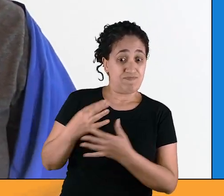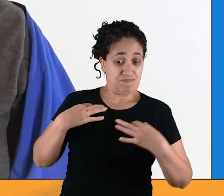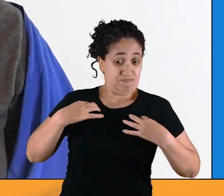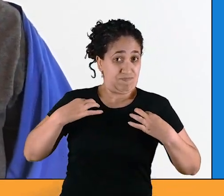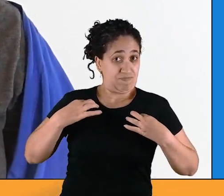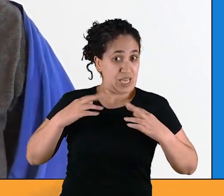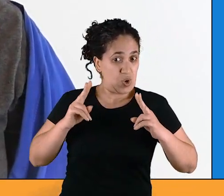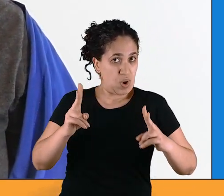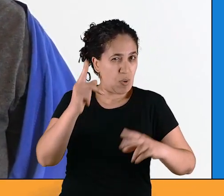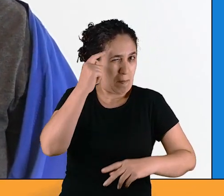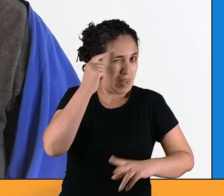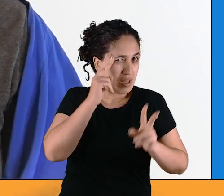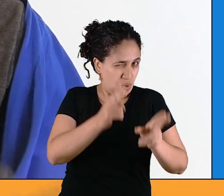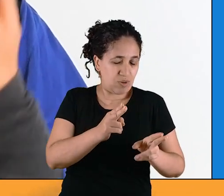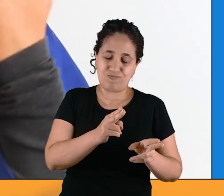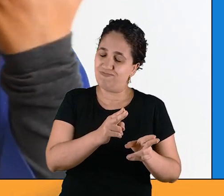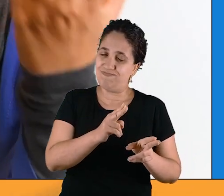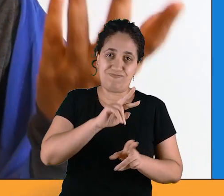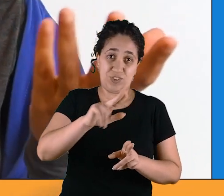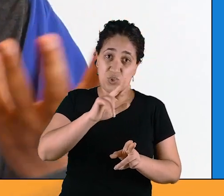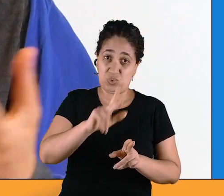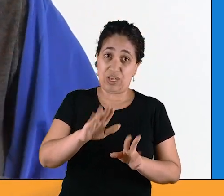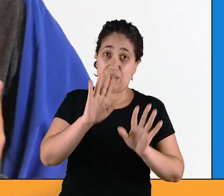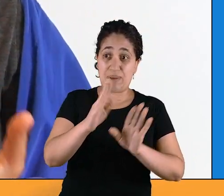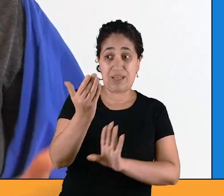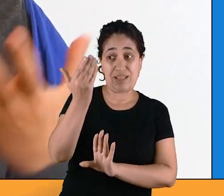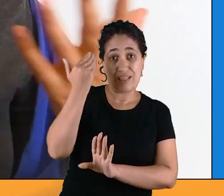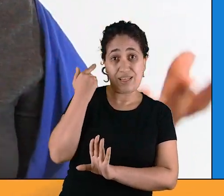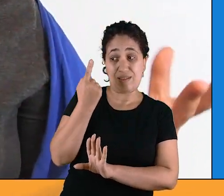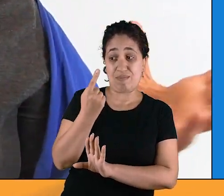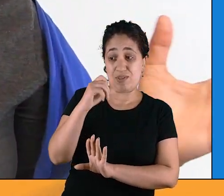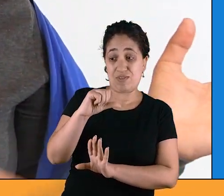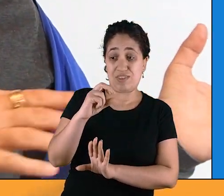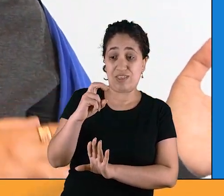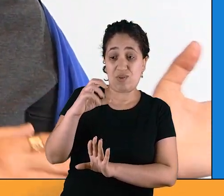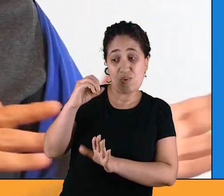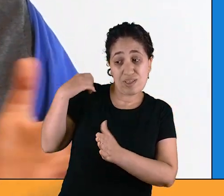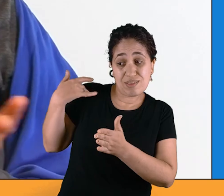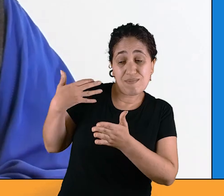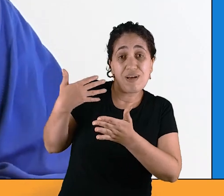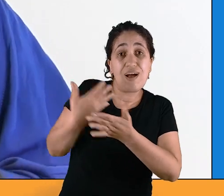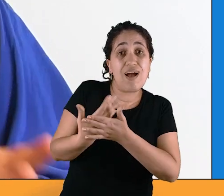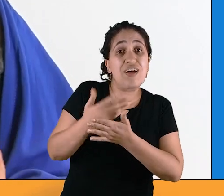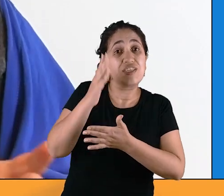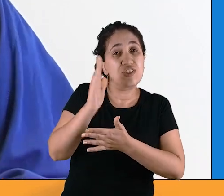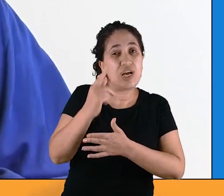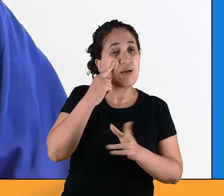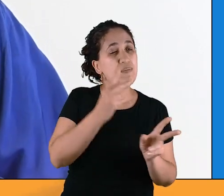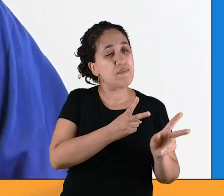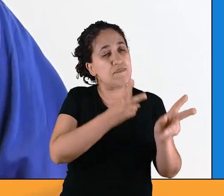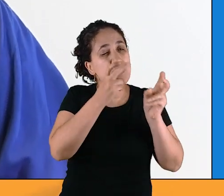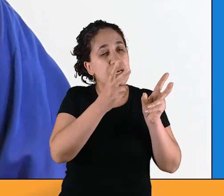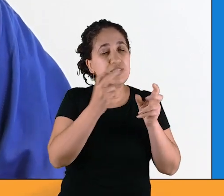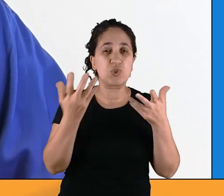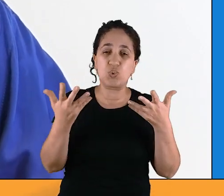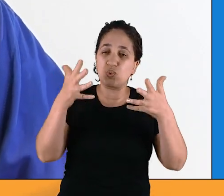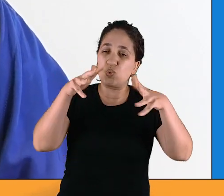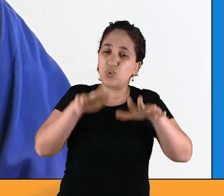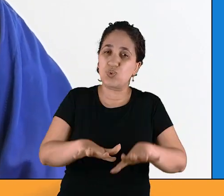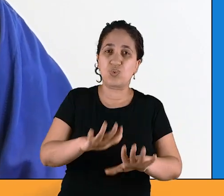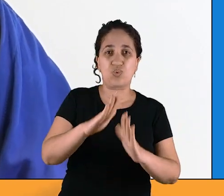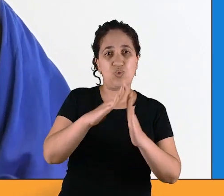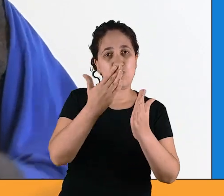roupa e pensam igual, né? E já desde os anos 50 no Brasil, a gente vem trabalhando com a perspectiva da